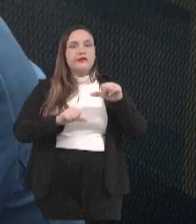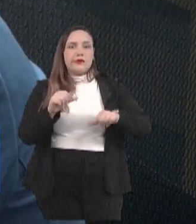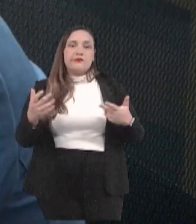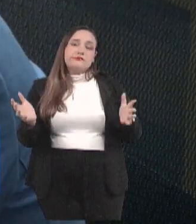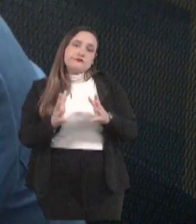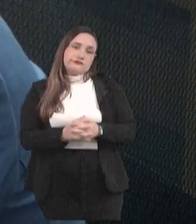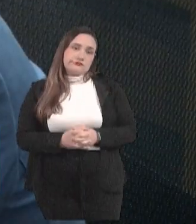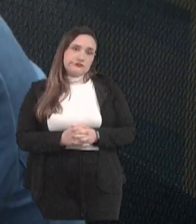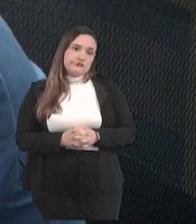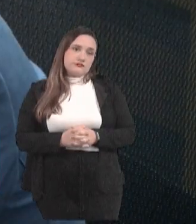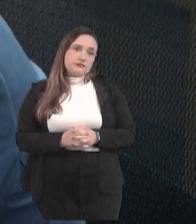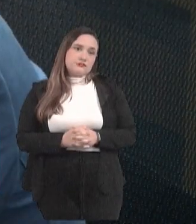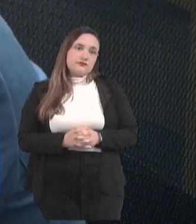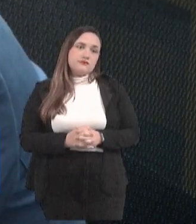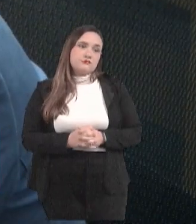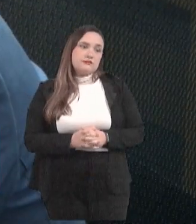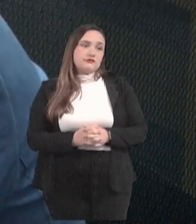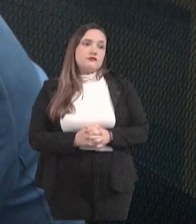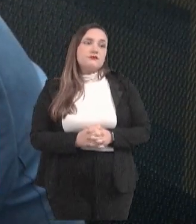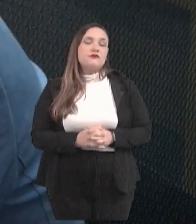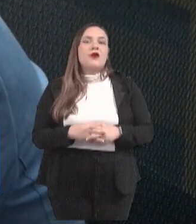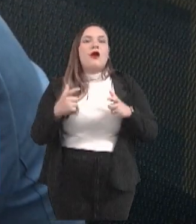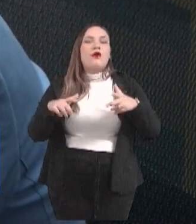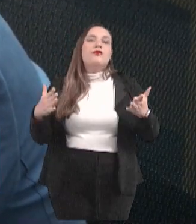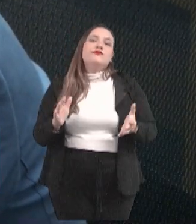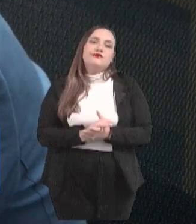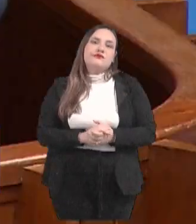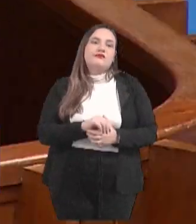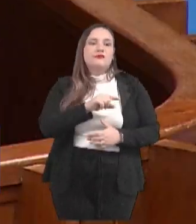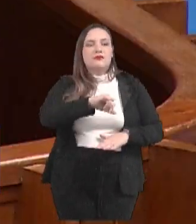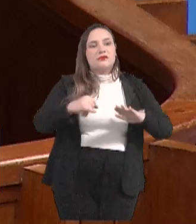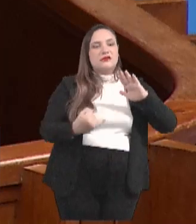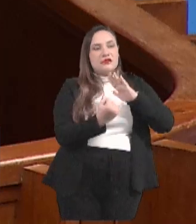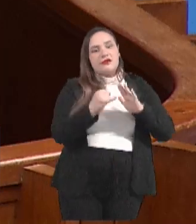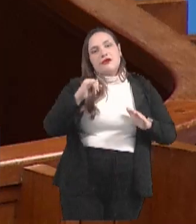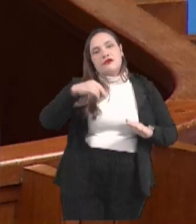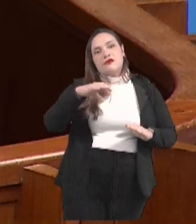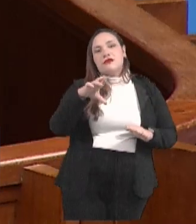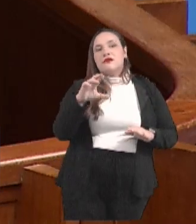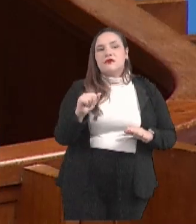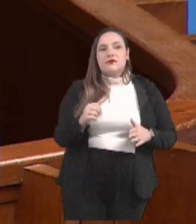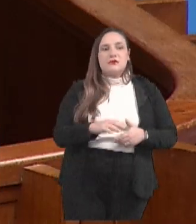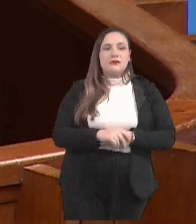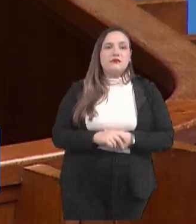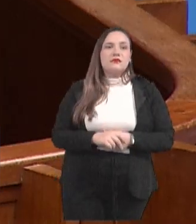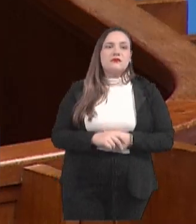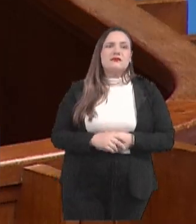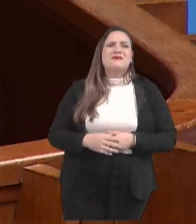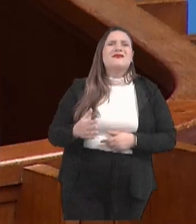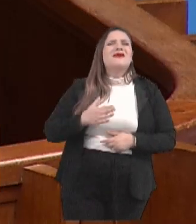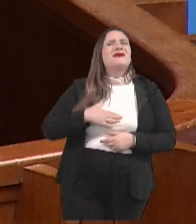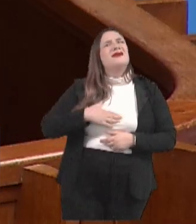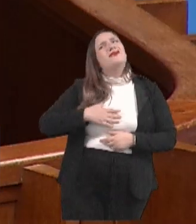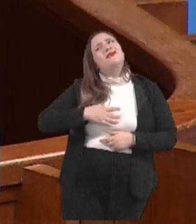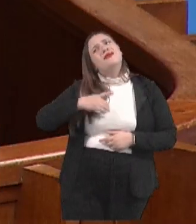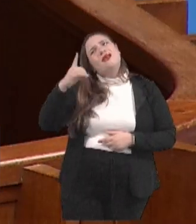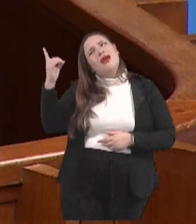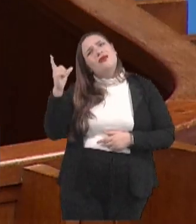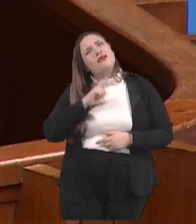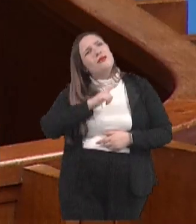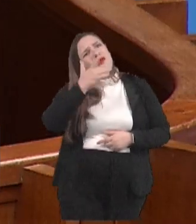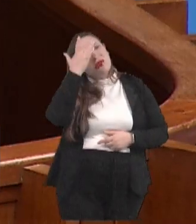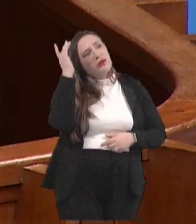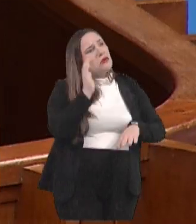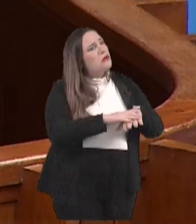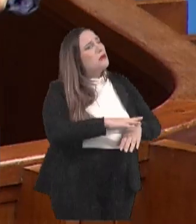E onde está centralizado isso? No INCRA. Então é aí aqui no INCRA, meu Deus do céu, tem um superintendente.